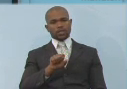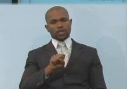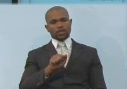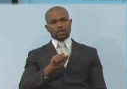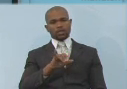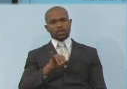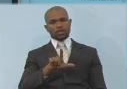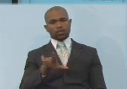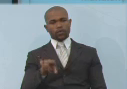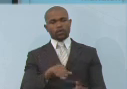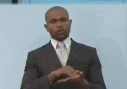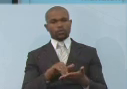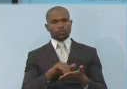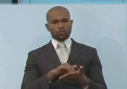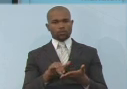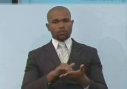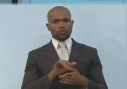Social.